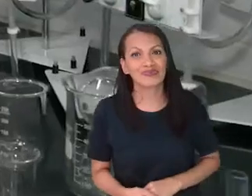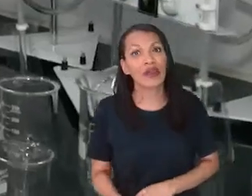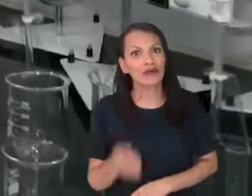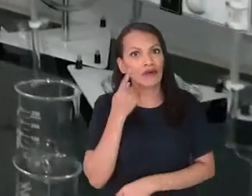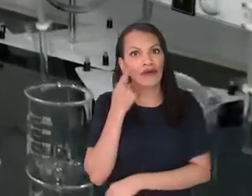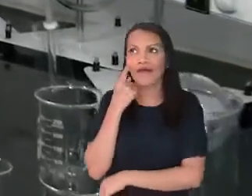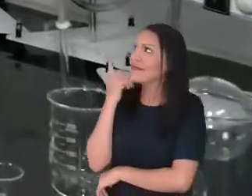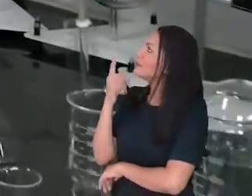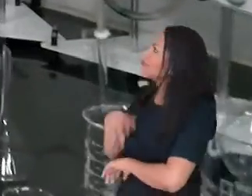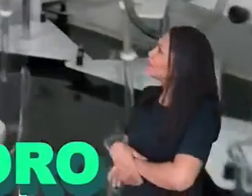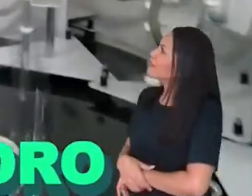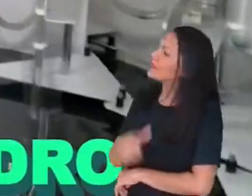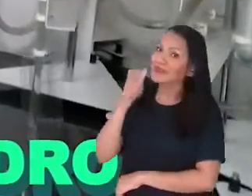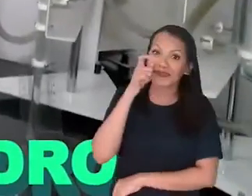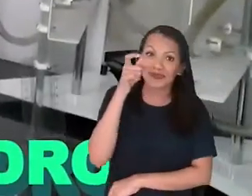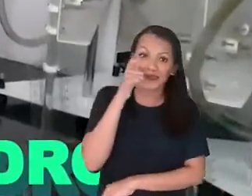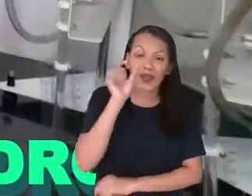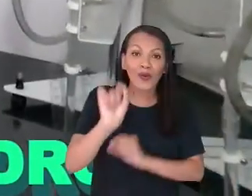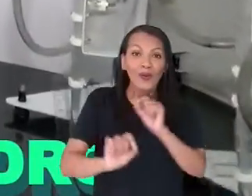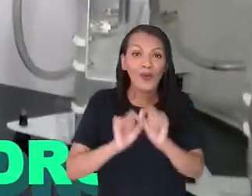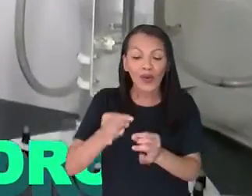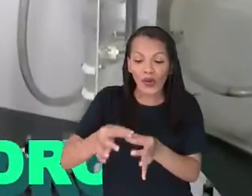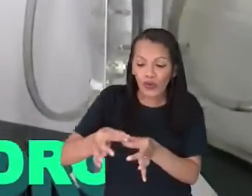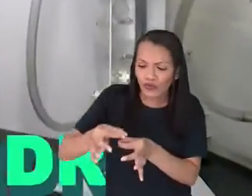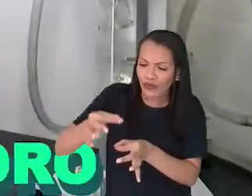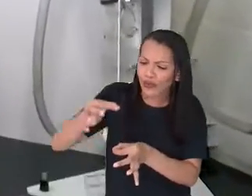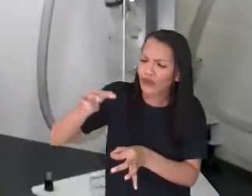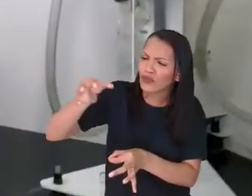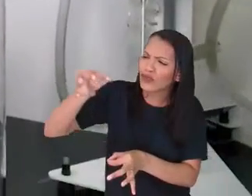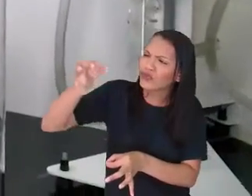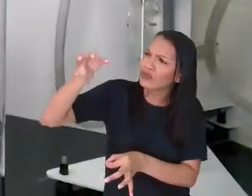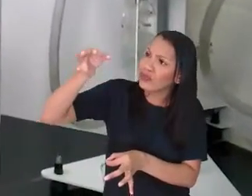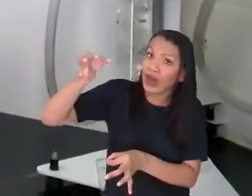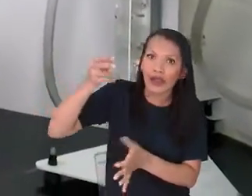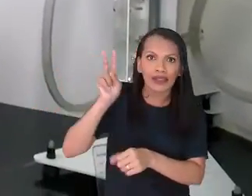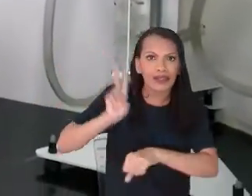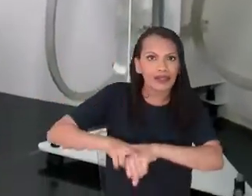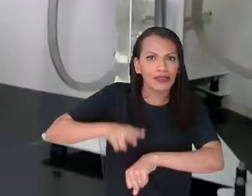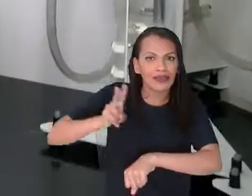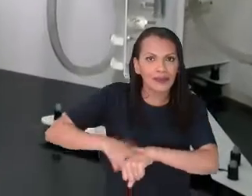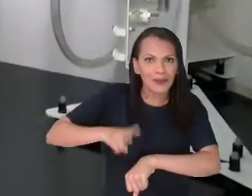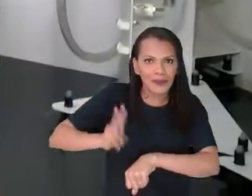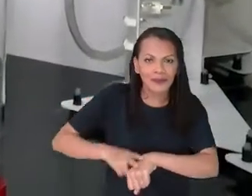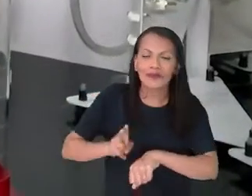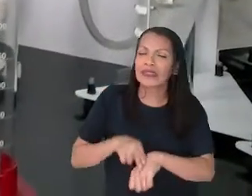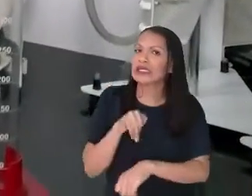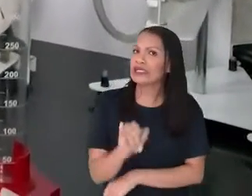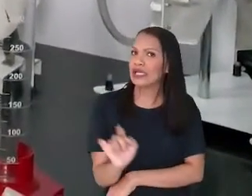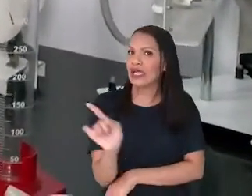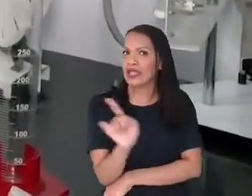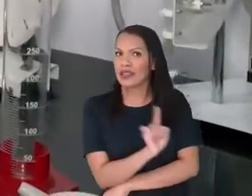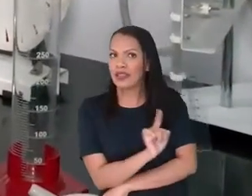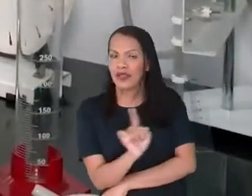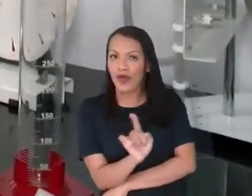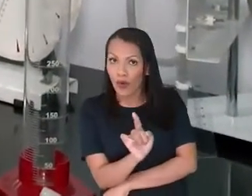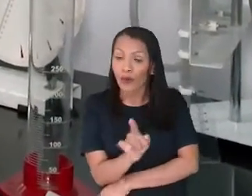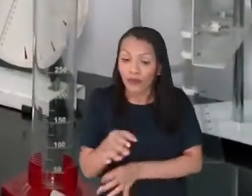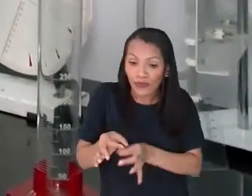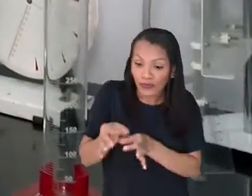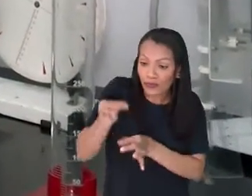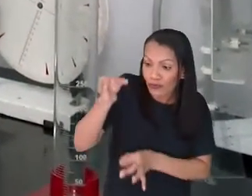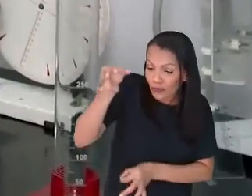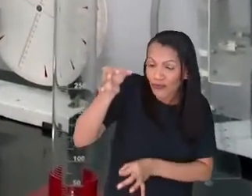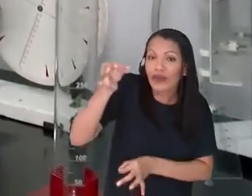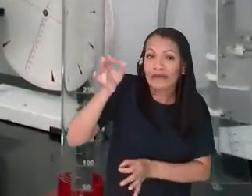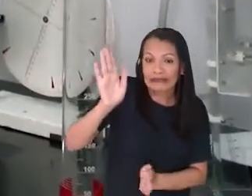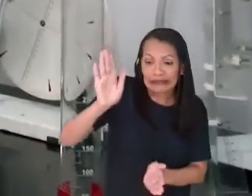interessante. Ele é um canudo de vidro. Esse canudo, né, Se ele não fosse canudo, fosse completamente